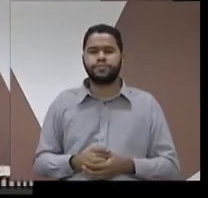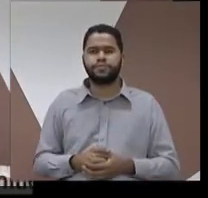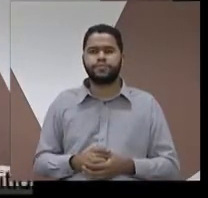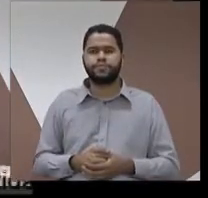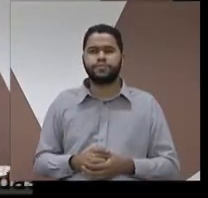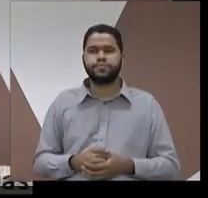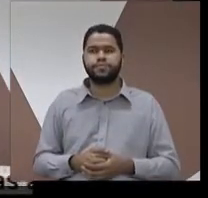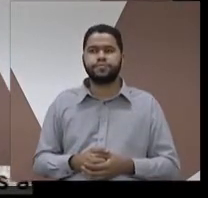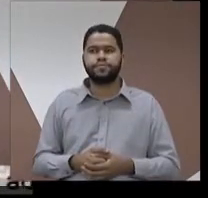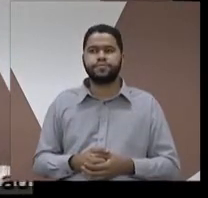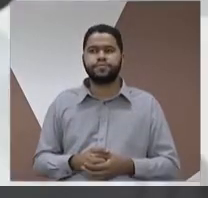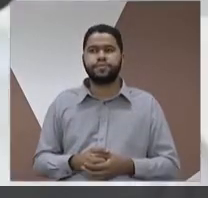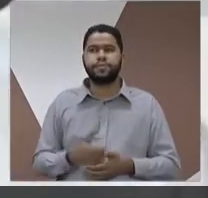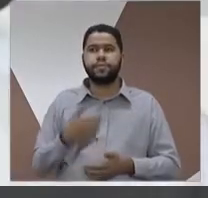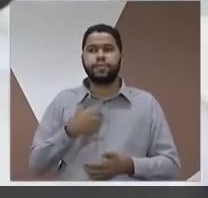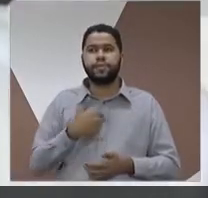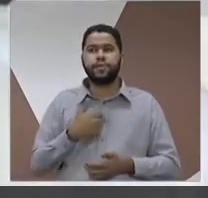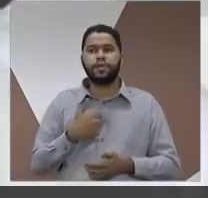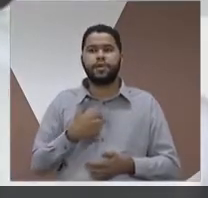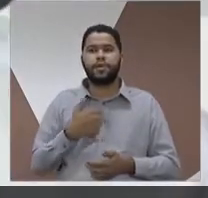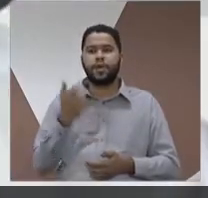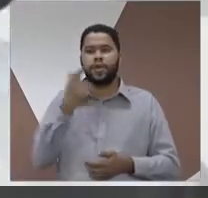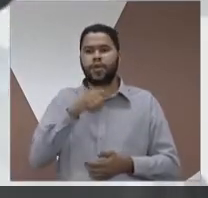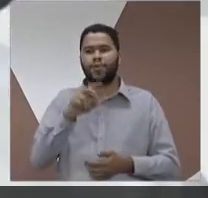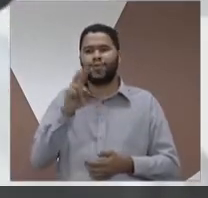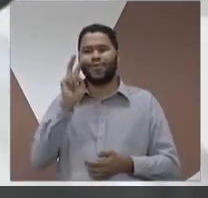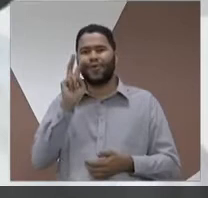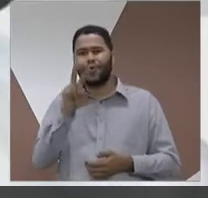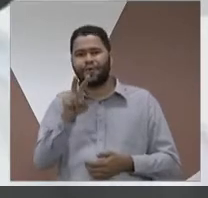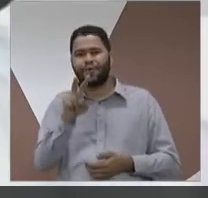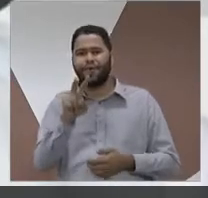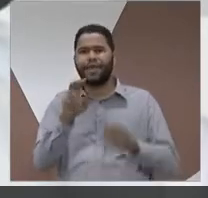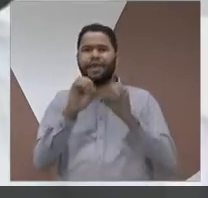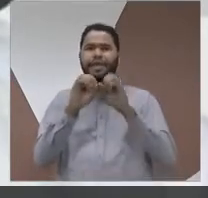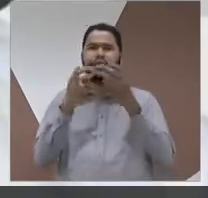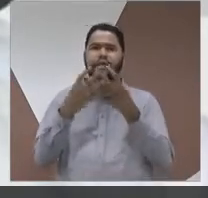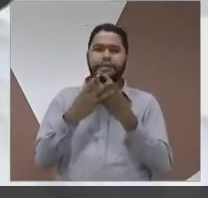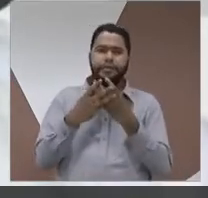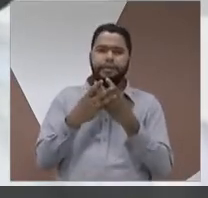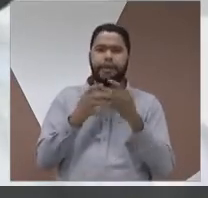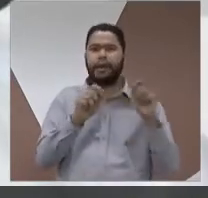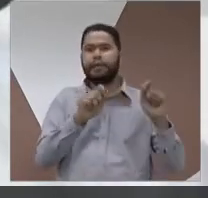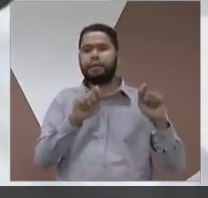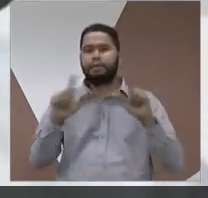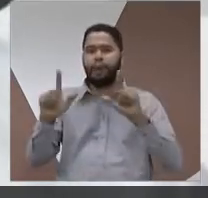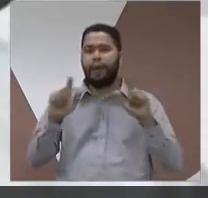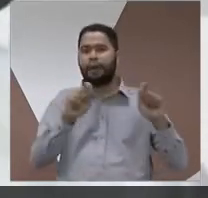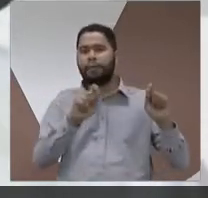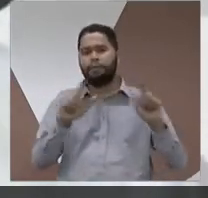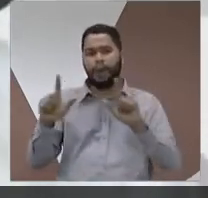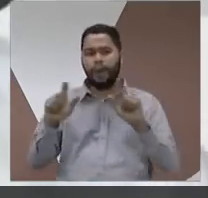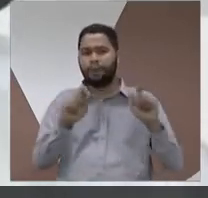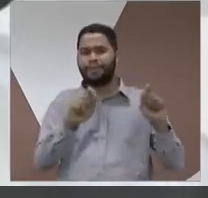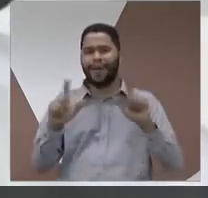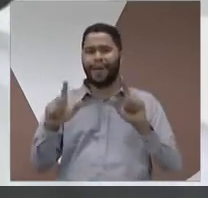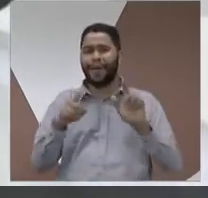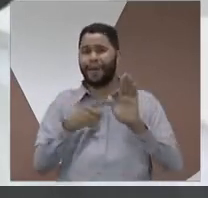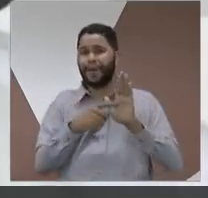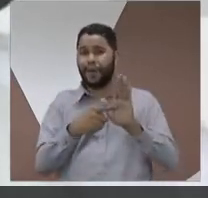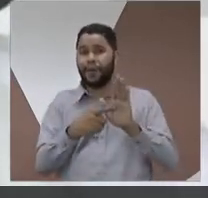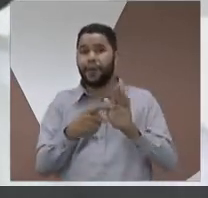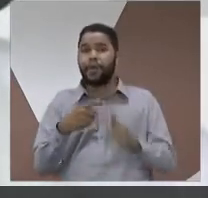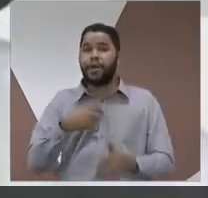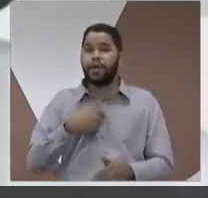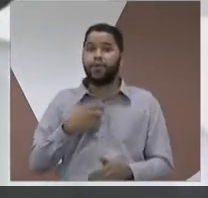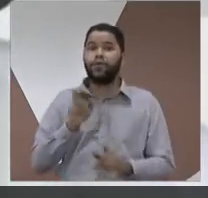não. Como eu não consigo ver qual slide está sendo apresentado para todos, eu vou